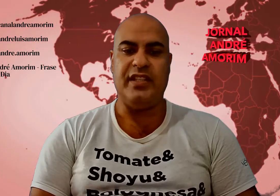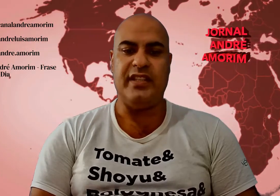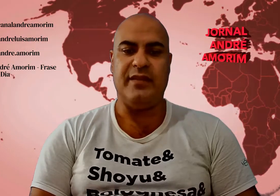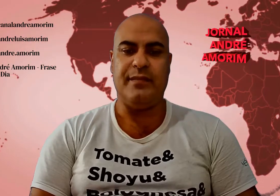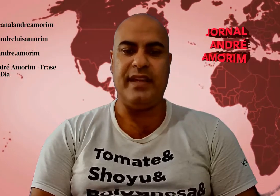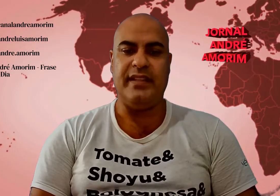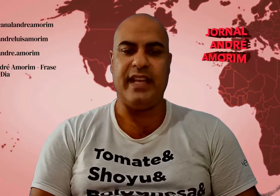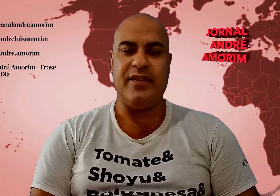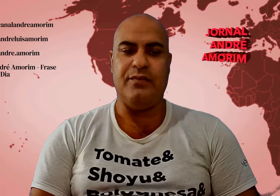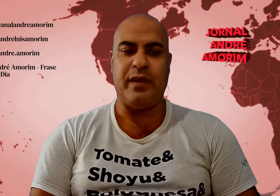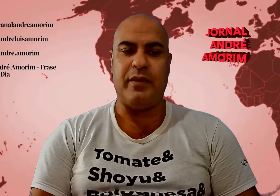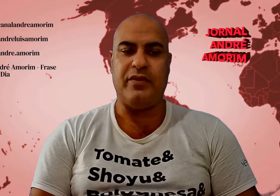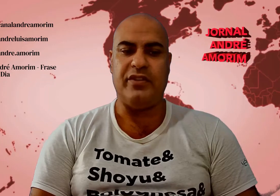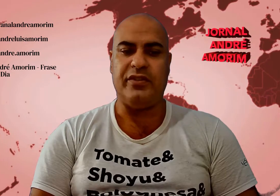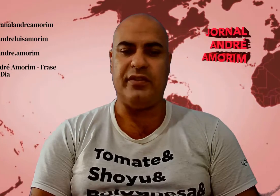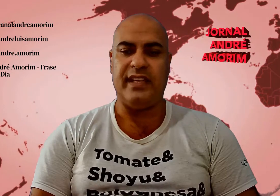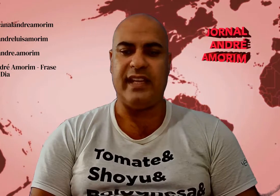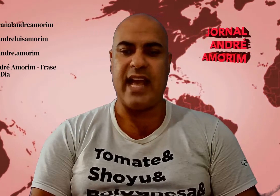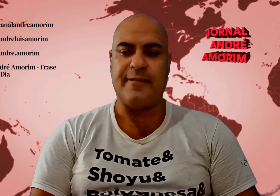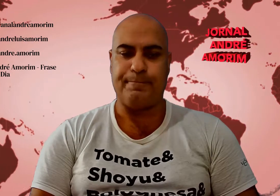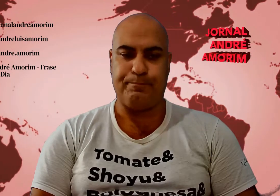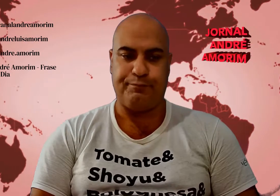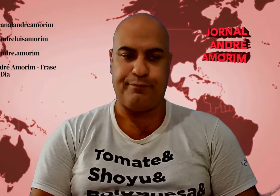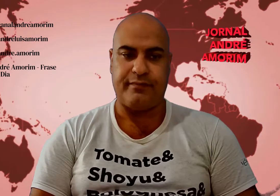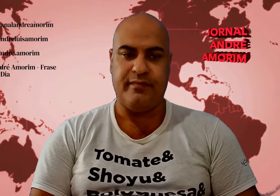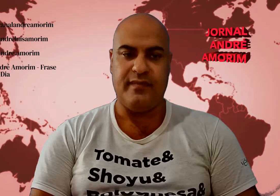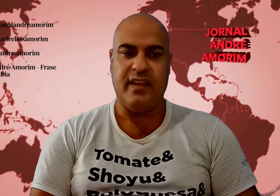e a China também têm um papel nisso.